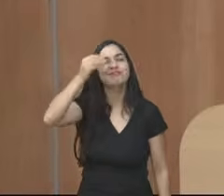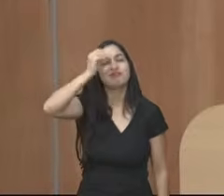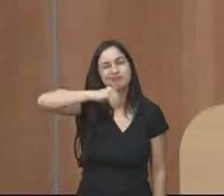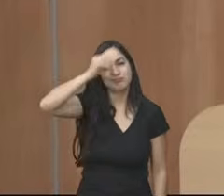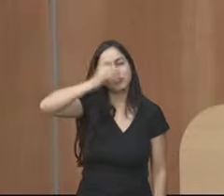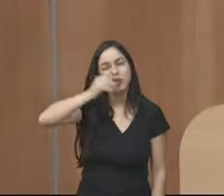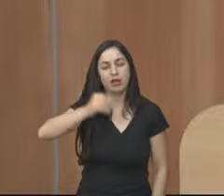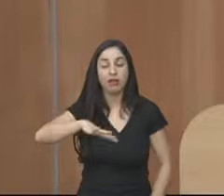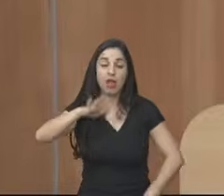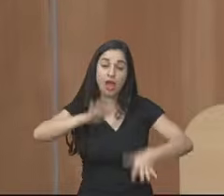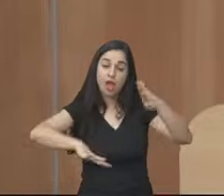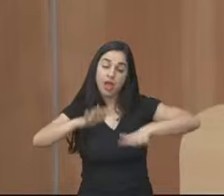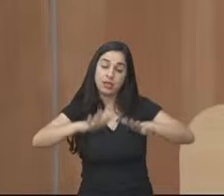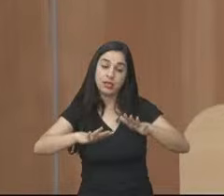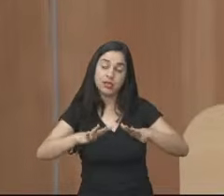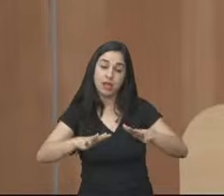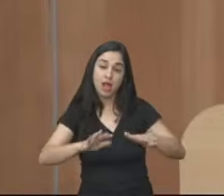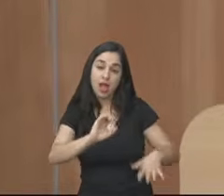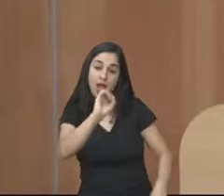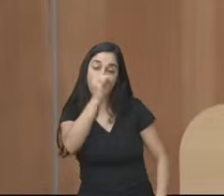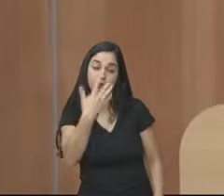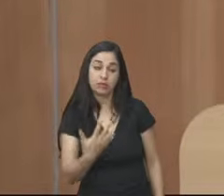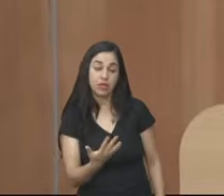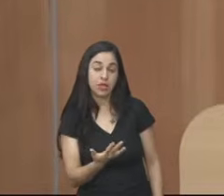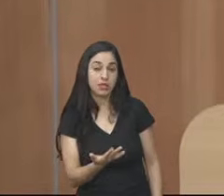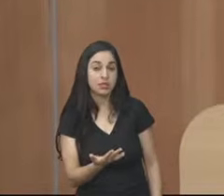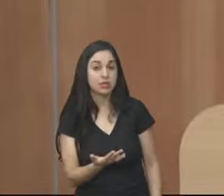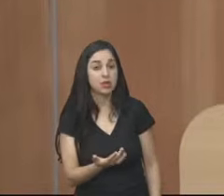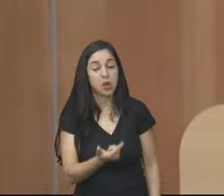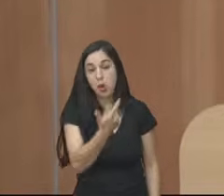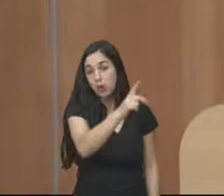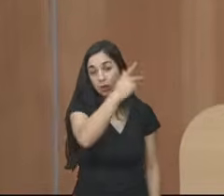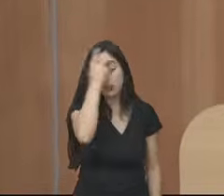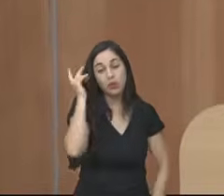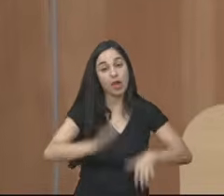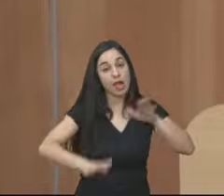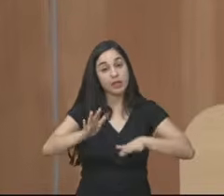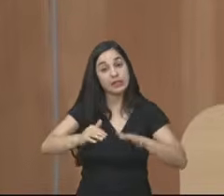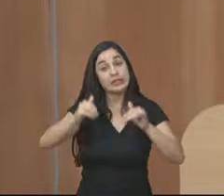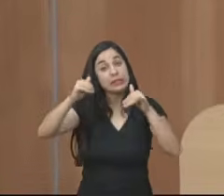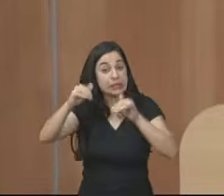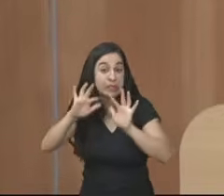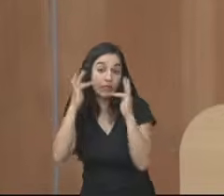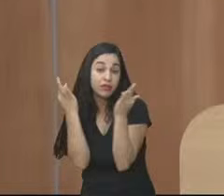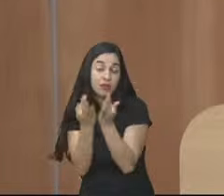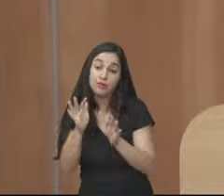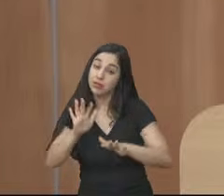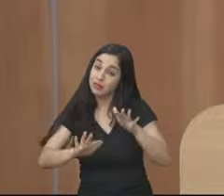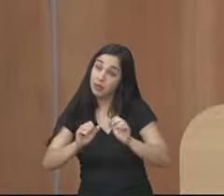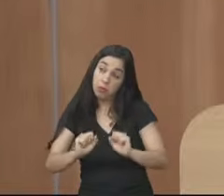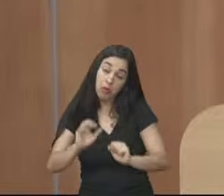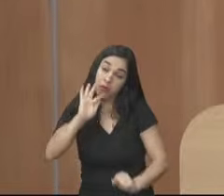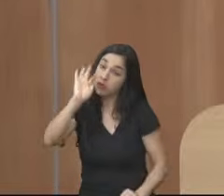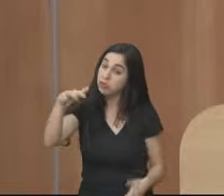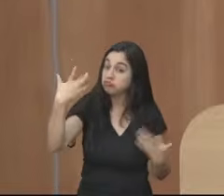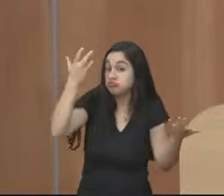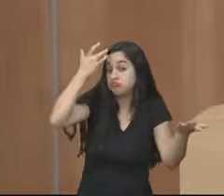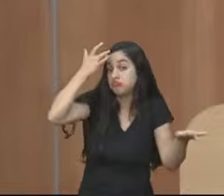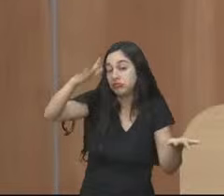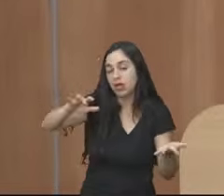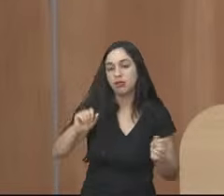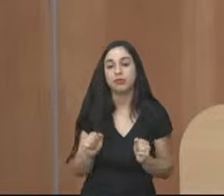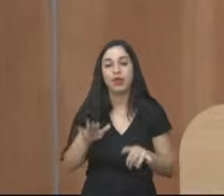com o irmão nosso, amanhã pode ser com um de nós, né? Quantas pessoas que a gente muitas vezes aborda na rua, as pessoas é